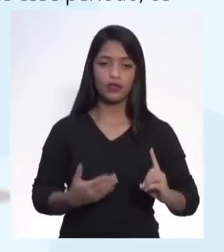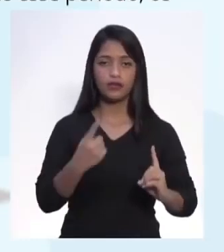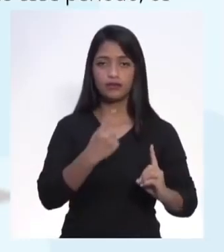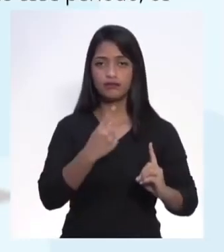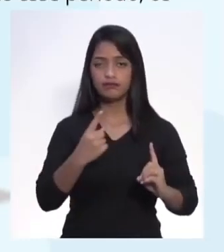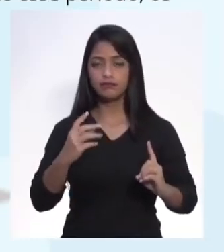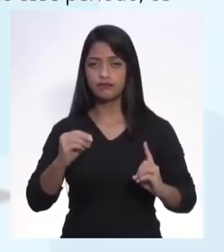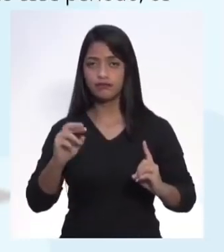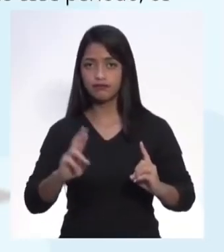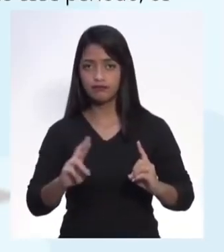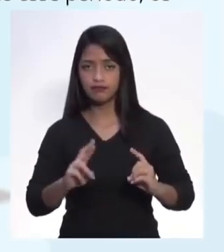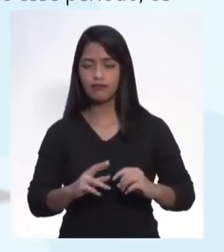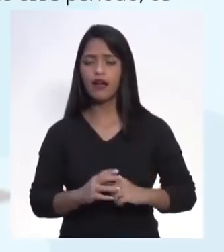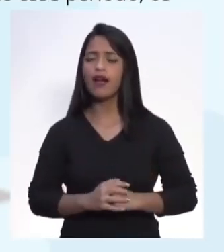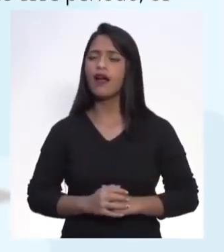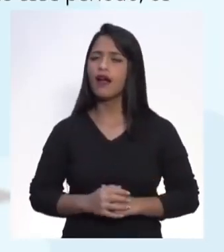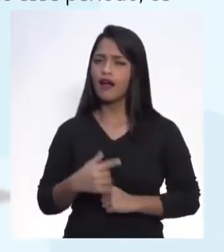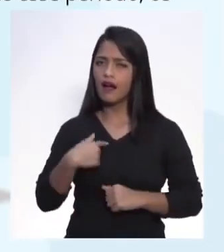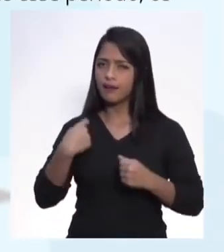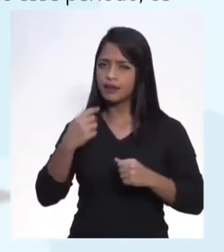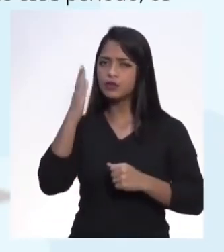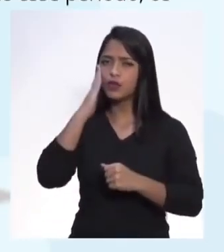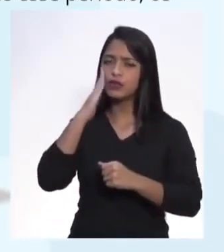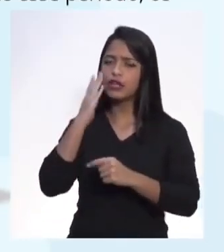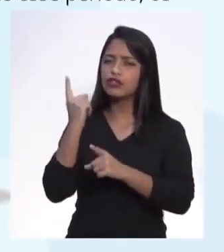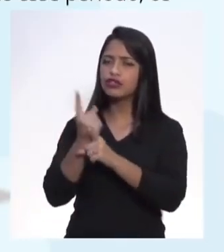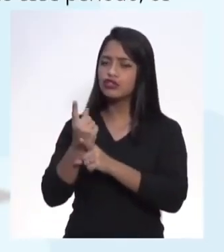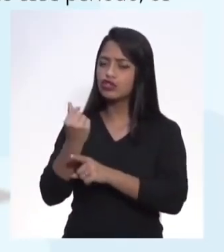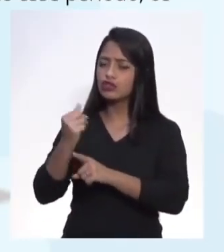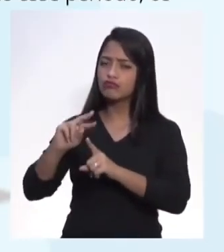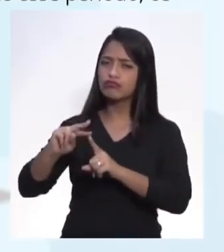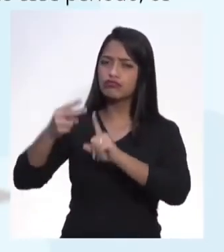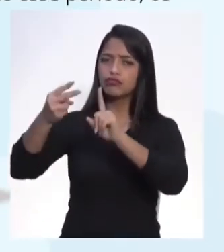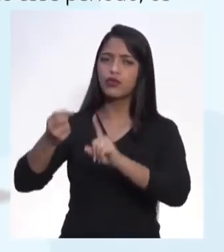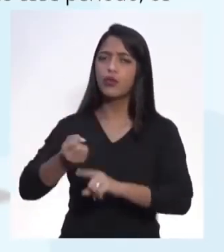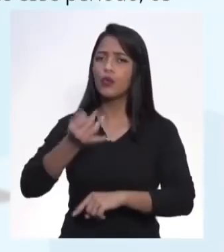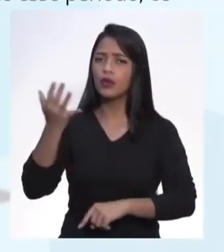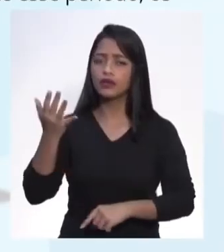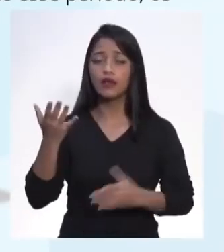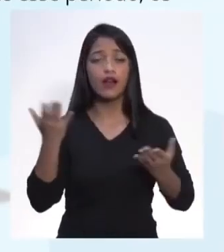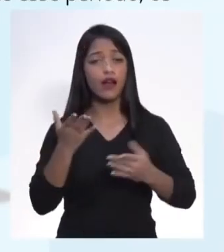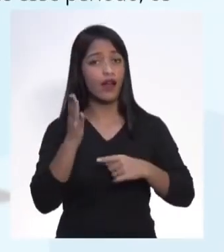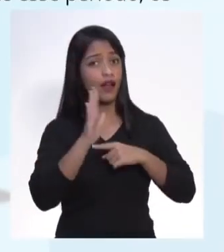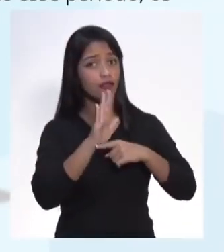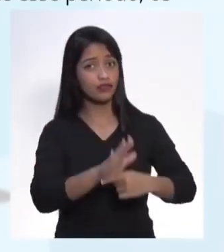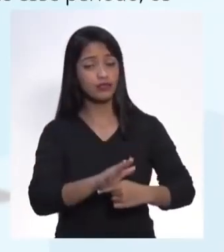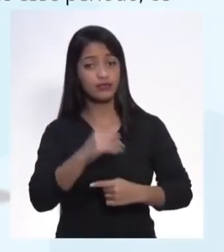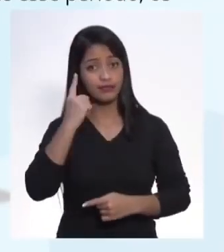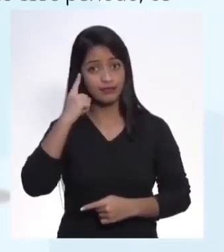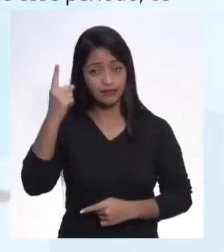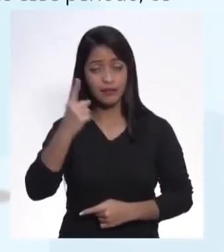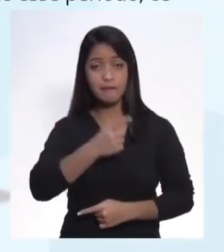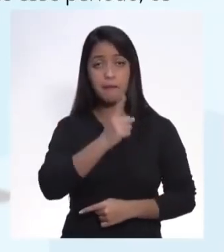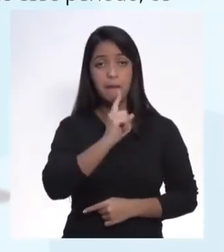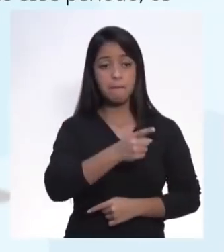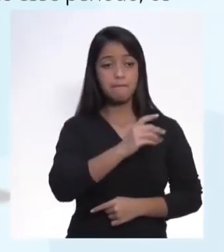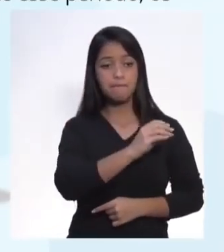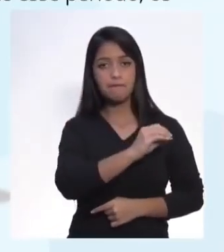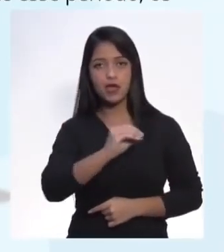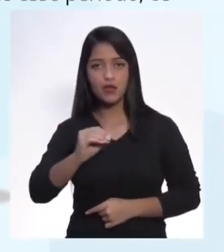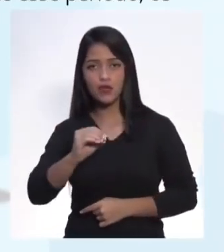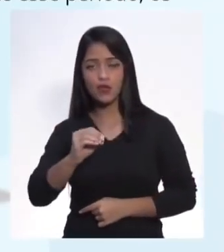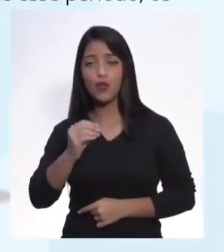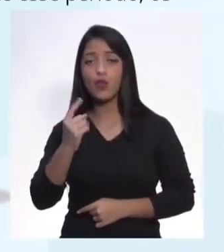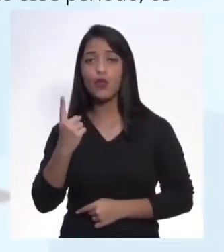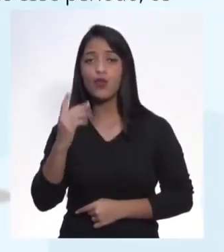R$110. Então, eu tenho que saber quanto que foi esse rendimento. Exatamente. Vamos ajudá-los? Vamos. 1% de 1000. 1000.